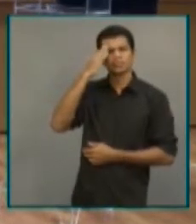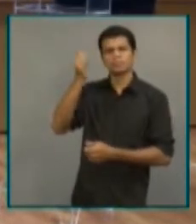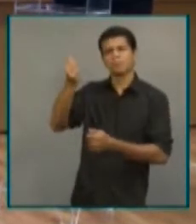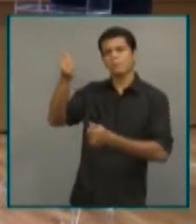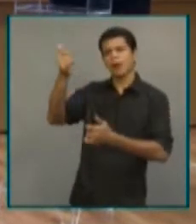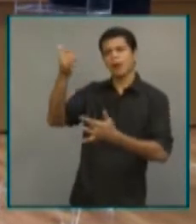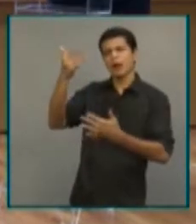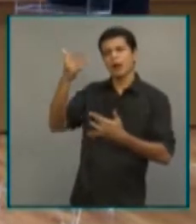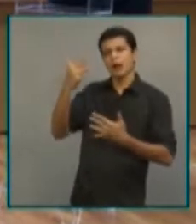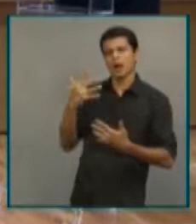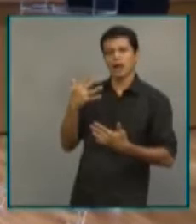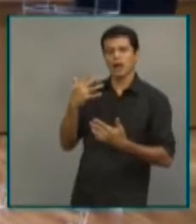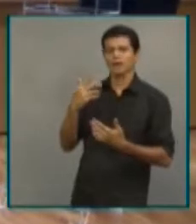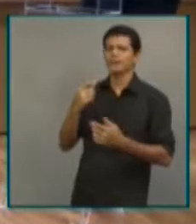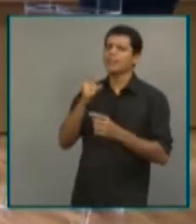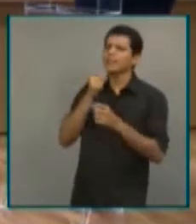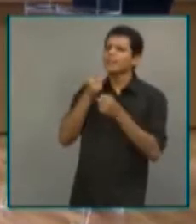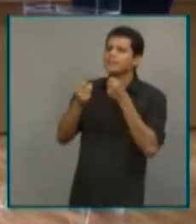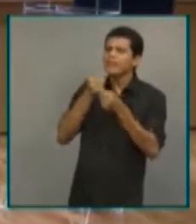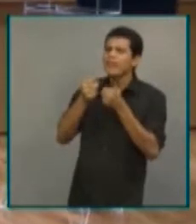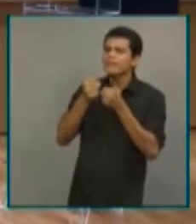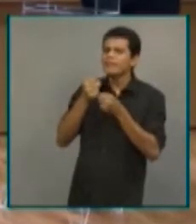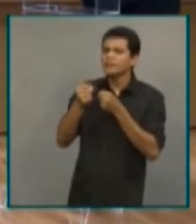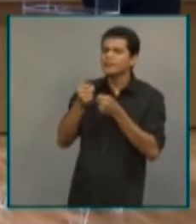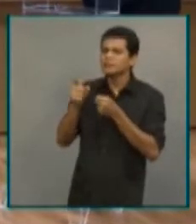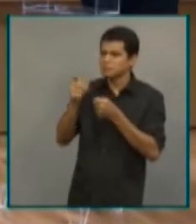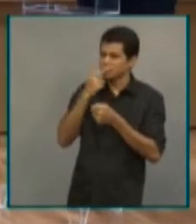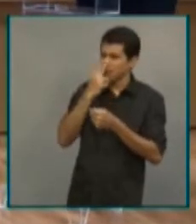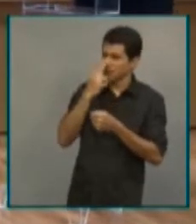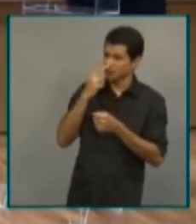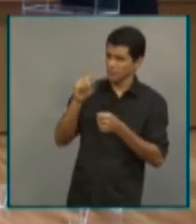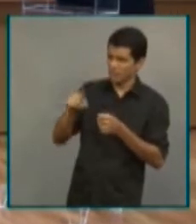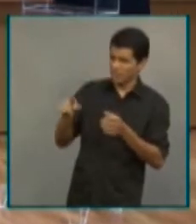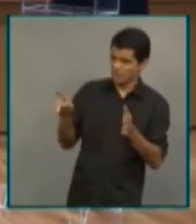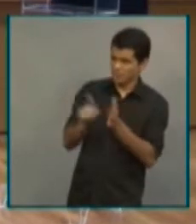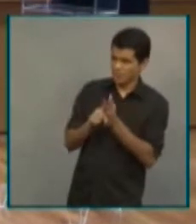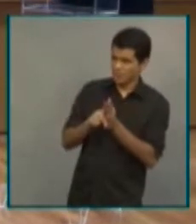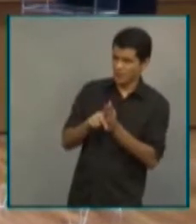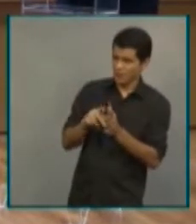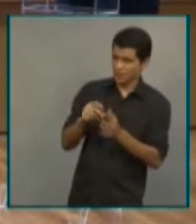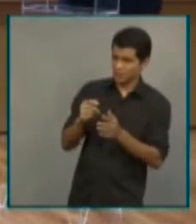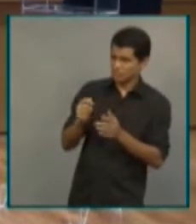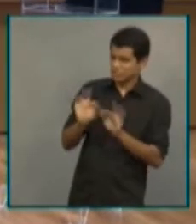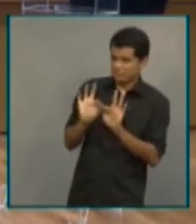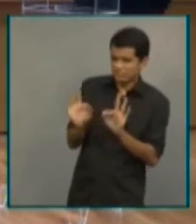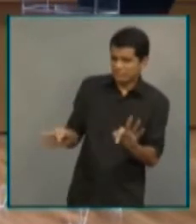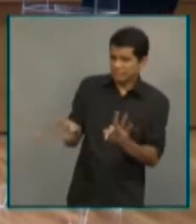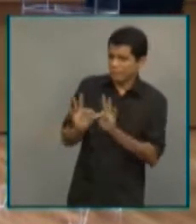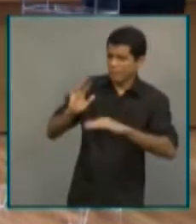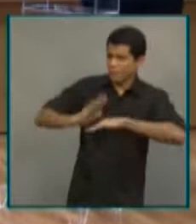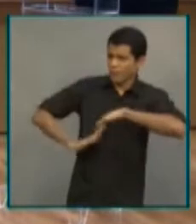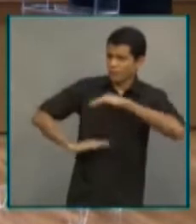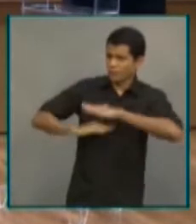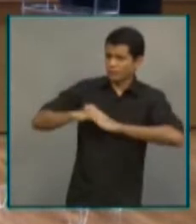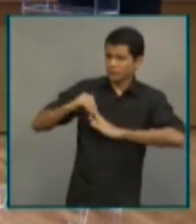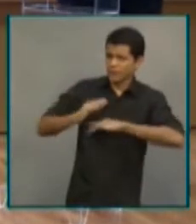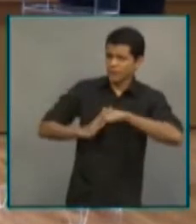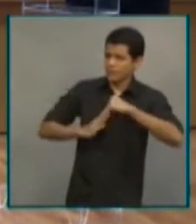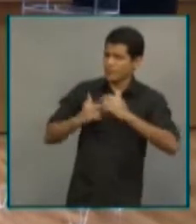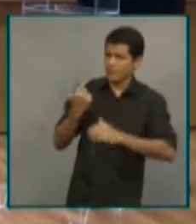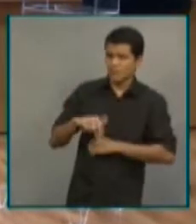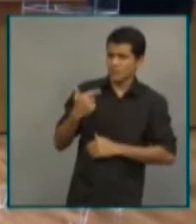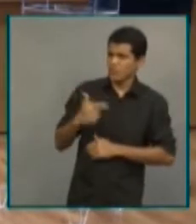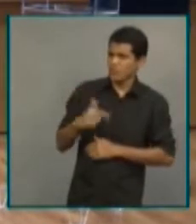na campanha, dizendo que a sua gestão é amadora. A senhora falou isso, que a sua gestão é amadora, é omissa, e